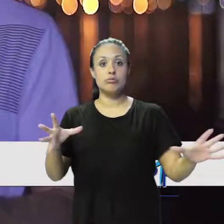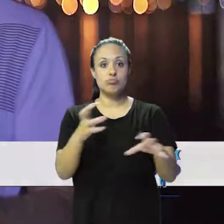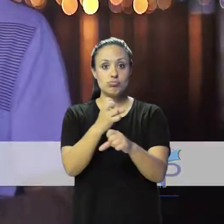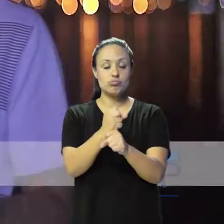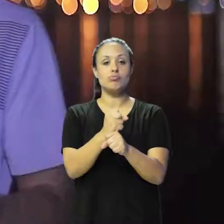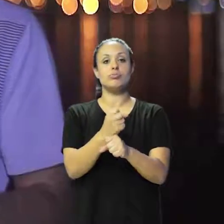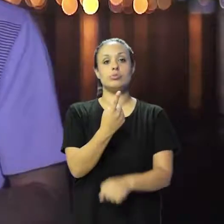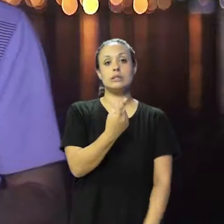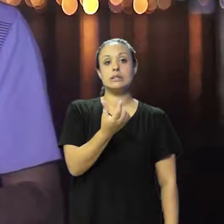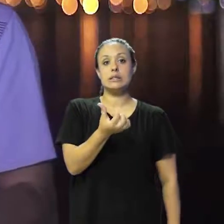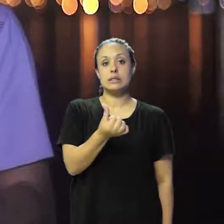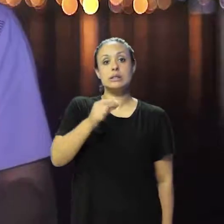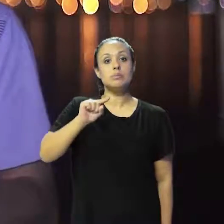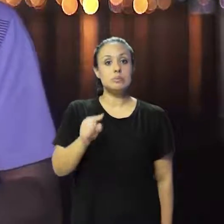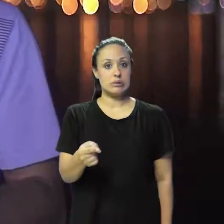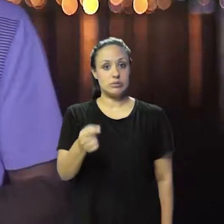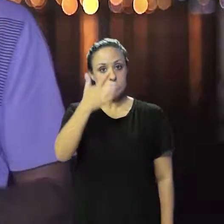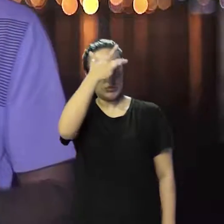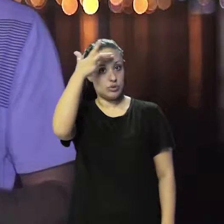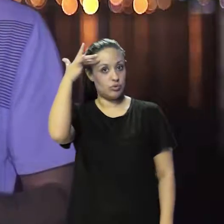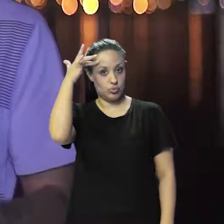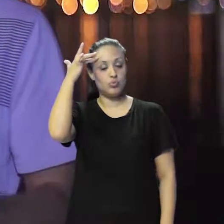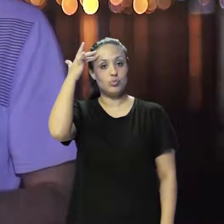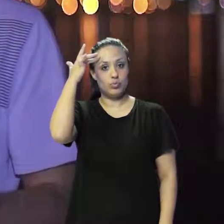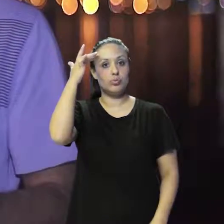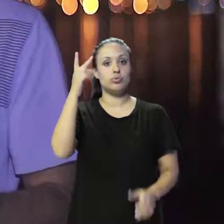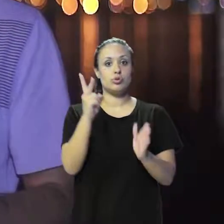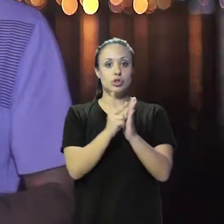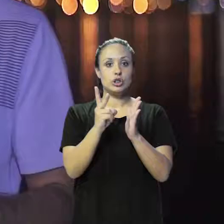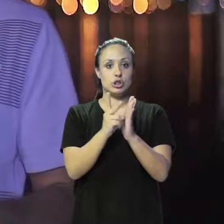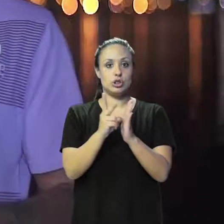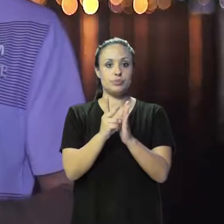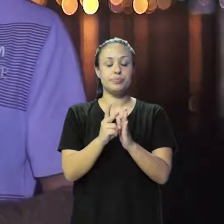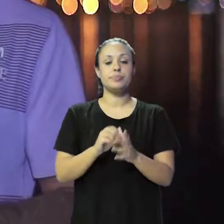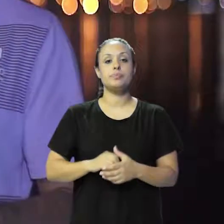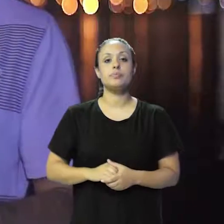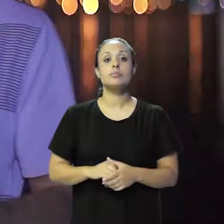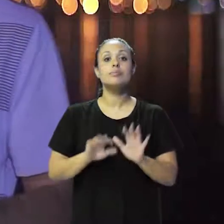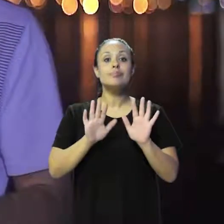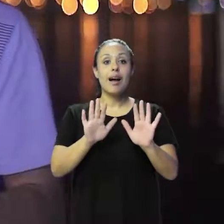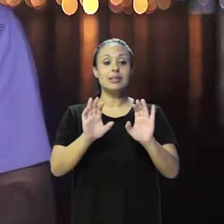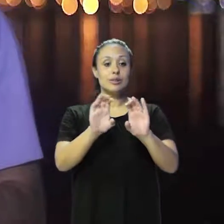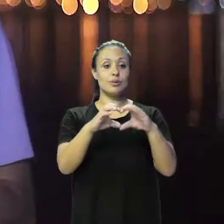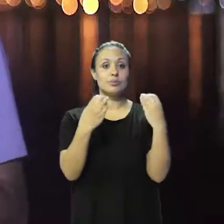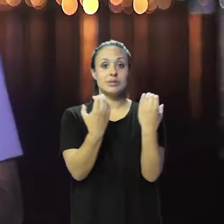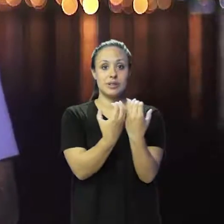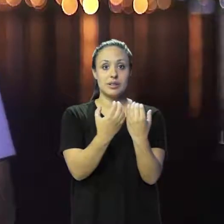sabe? São cerca de 16 mil pessoas indígenas no estado de Santa Catarina.